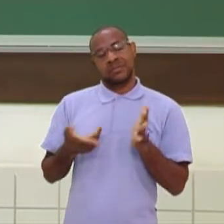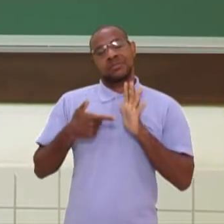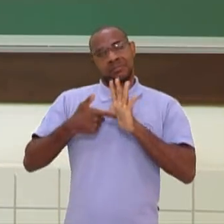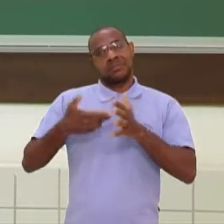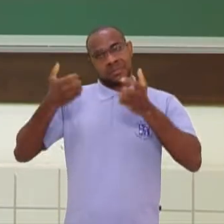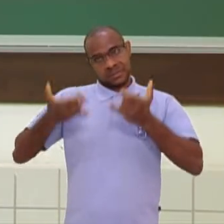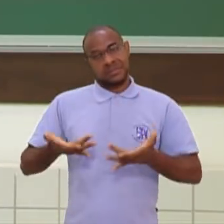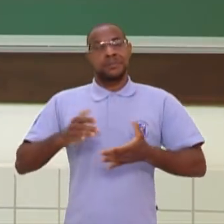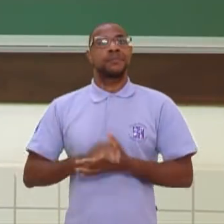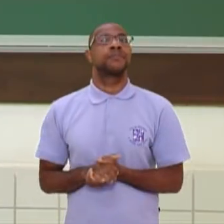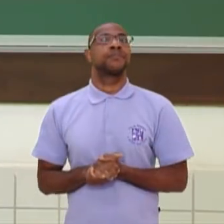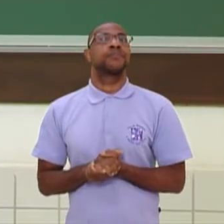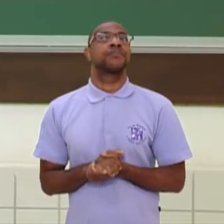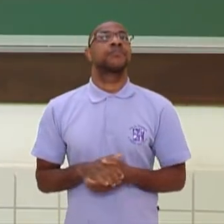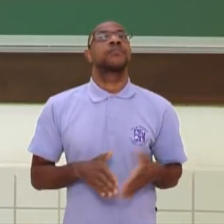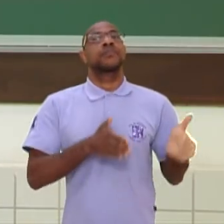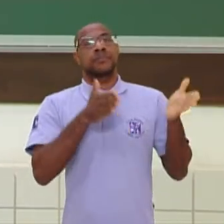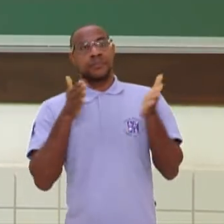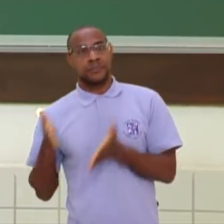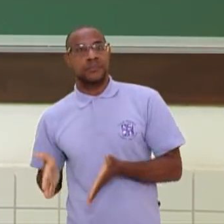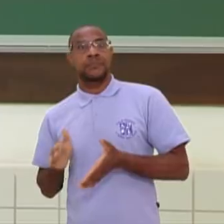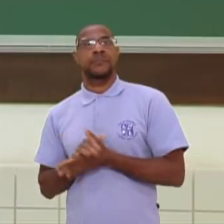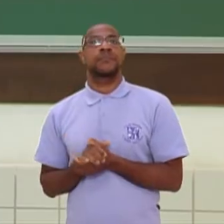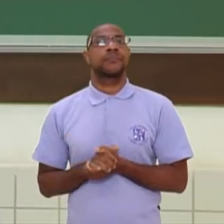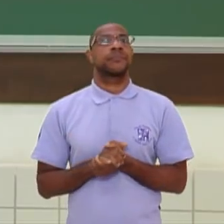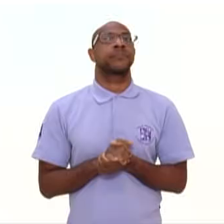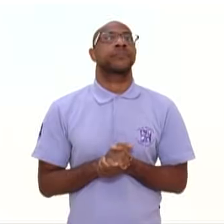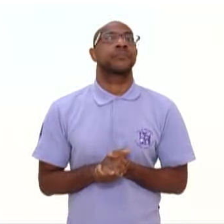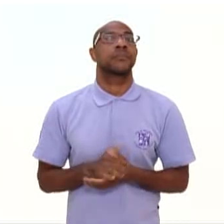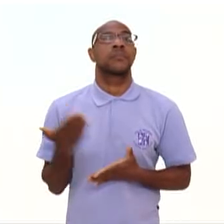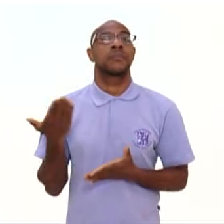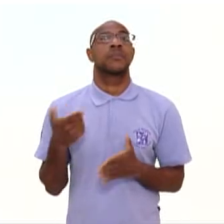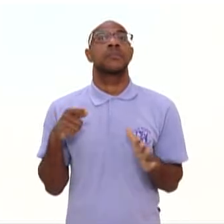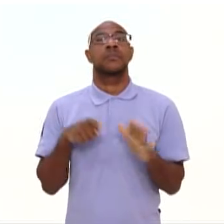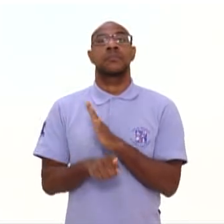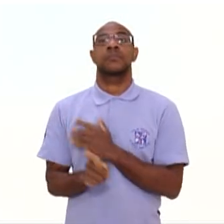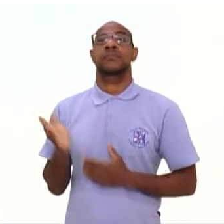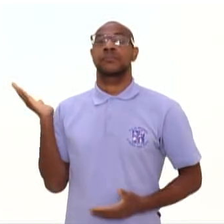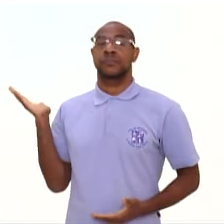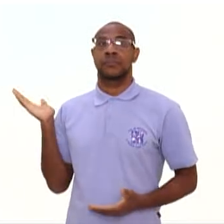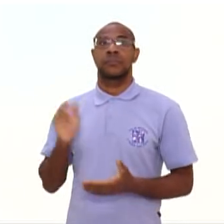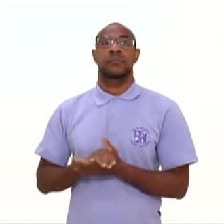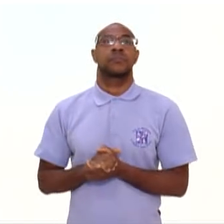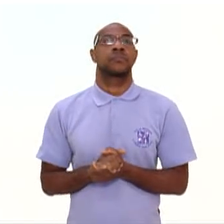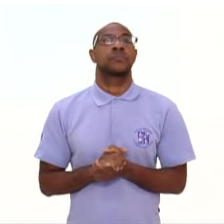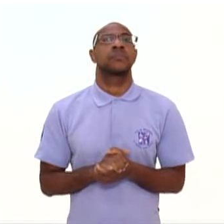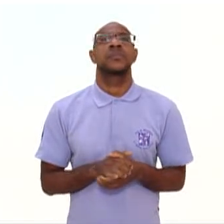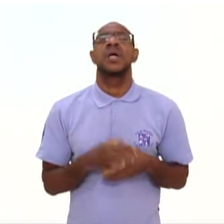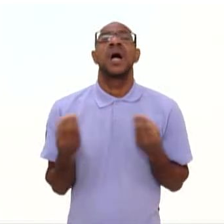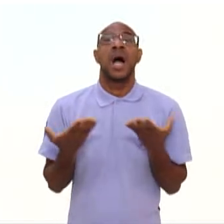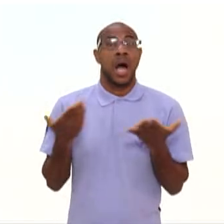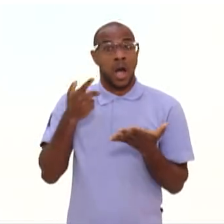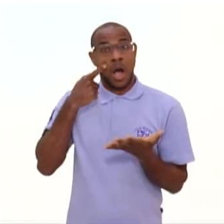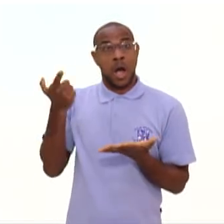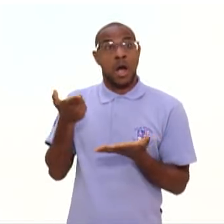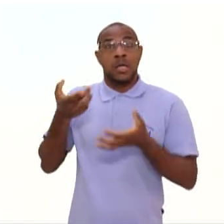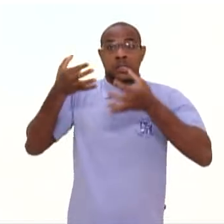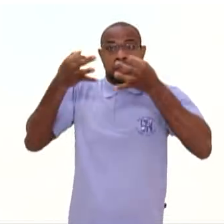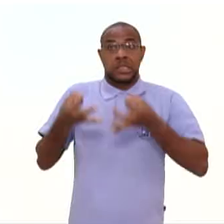trabalhando também. Avançando aqui para a nossa próxima tela, temos ali mais um quiz. E vamos ali, ó. Considere as